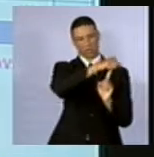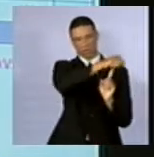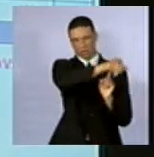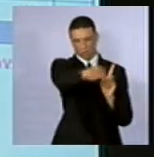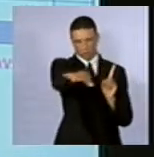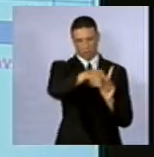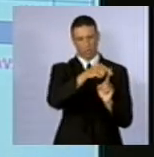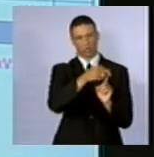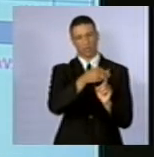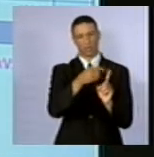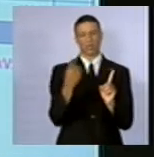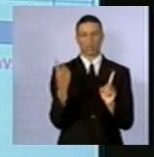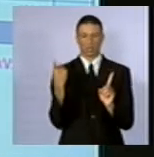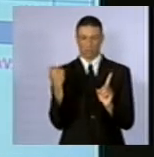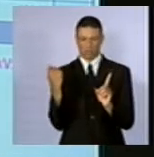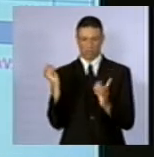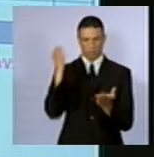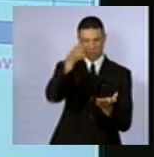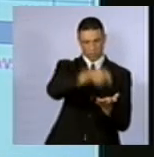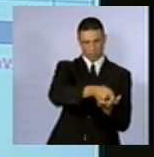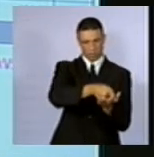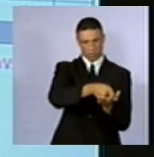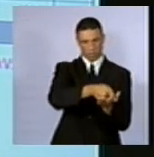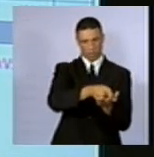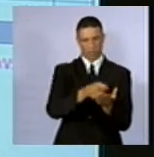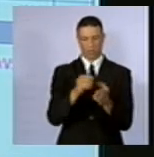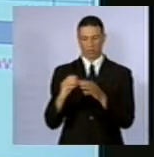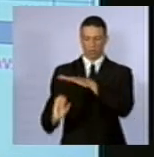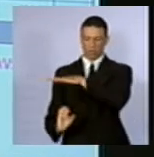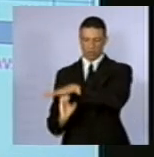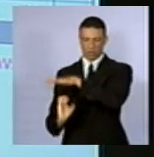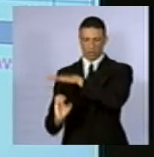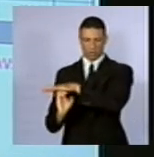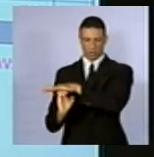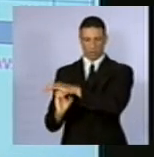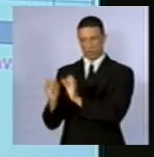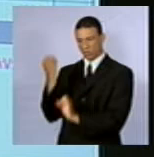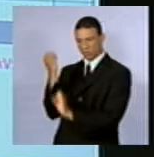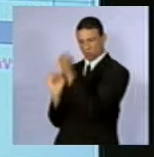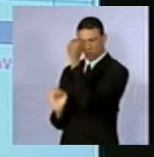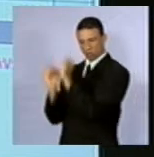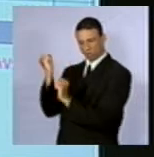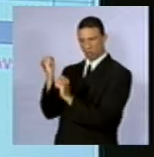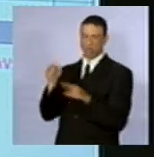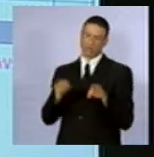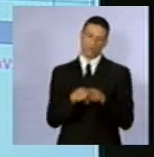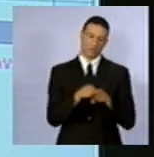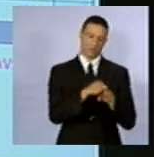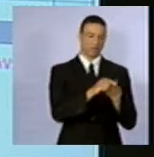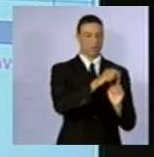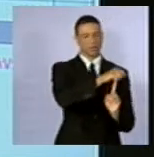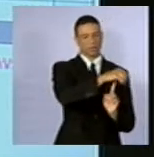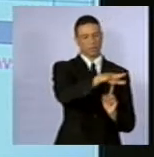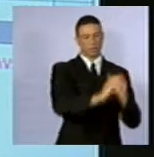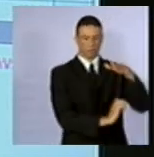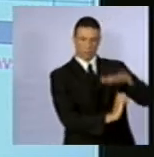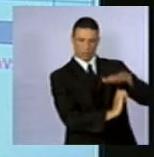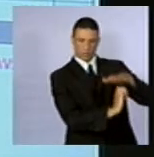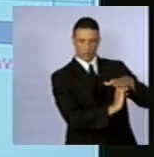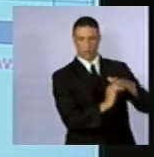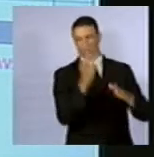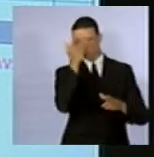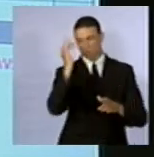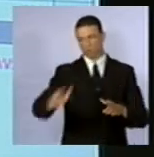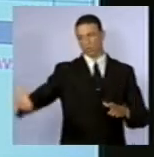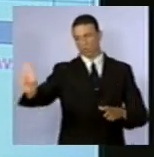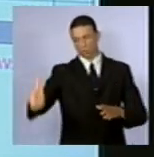que ele é remunerado pelos agentes geradores distribuidores e consumidores livres e que